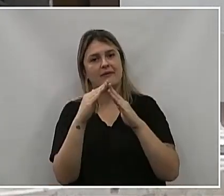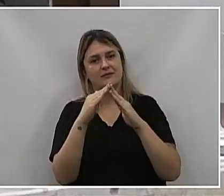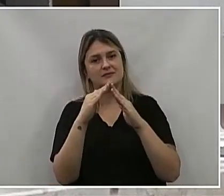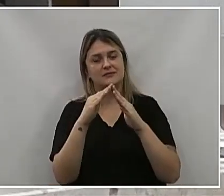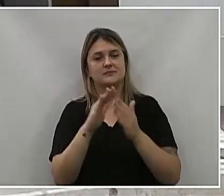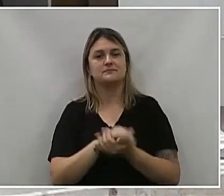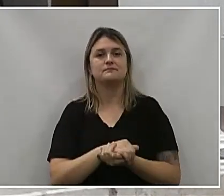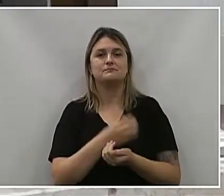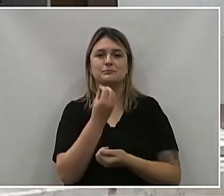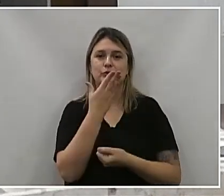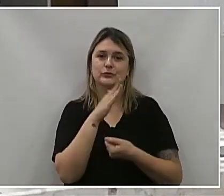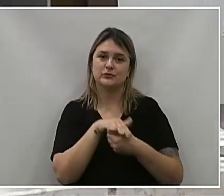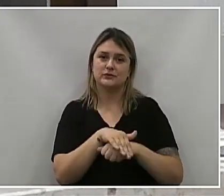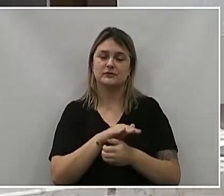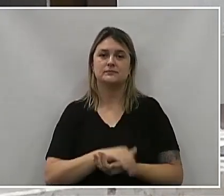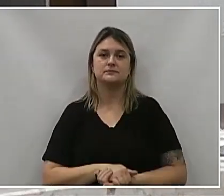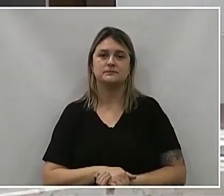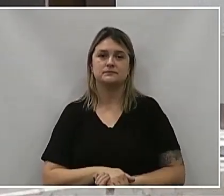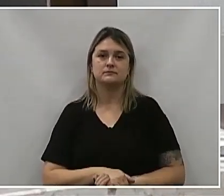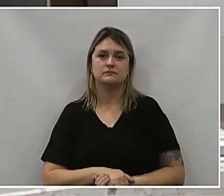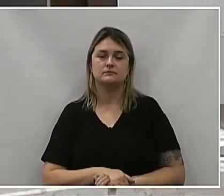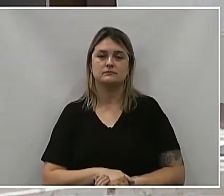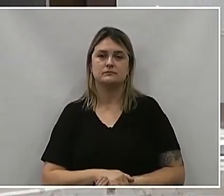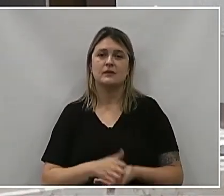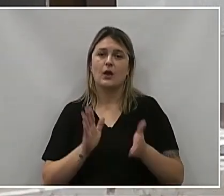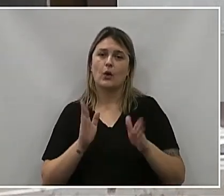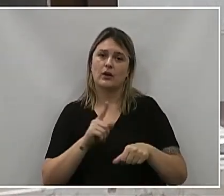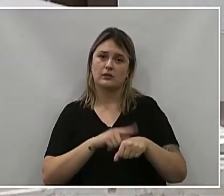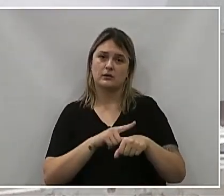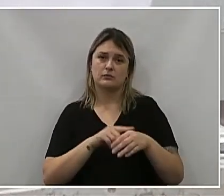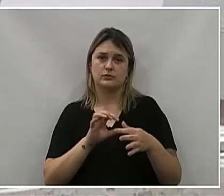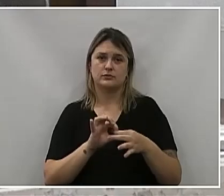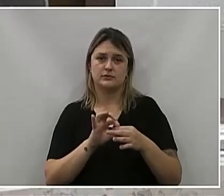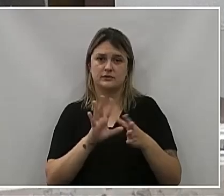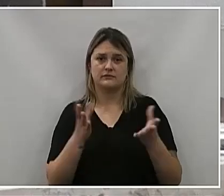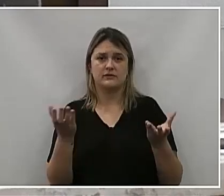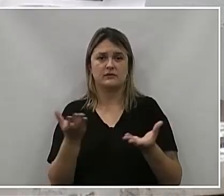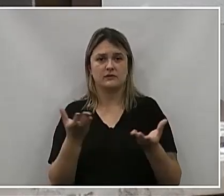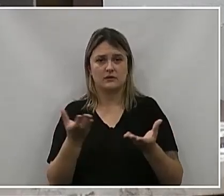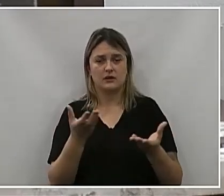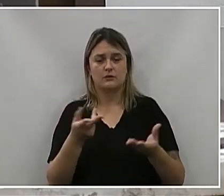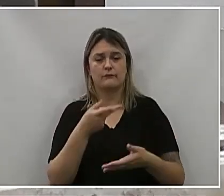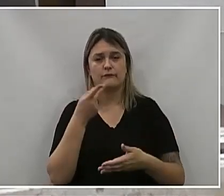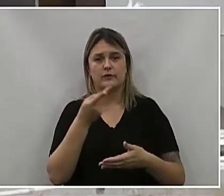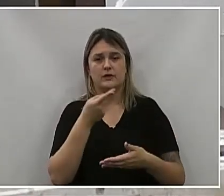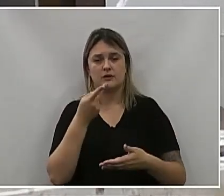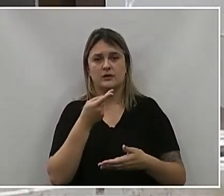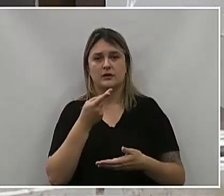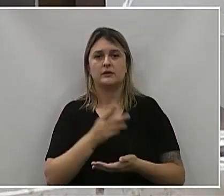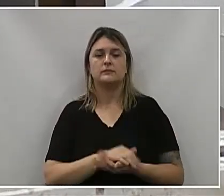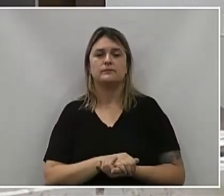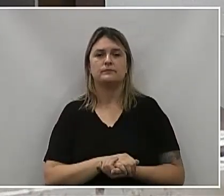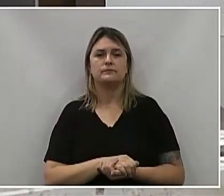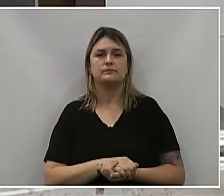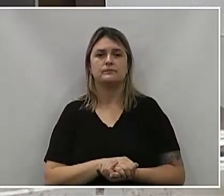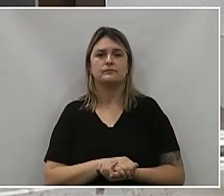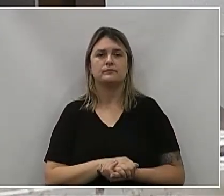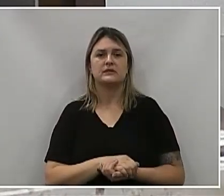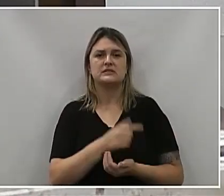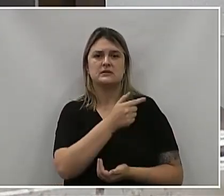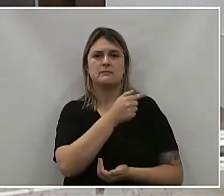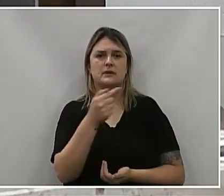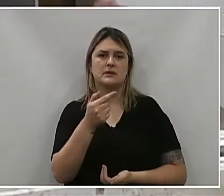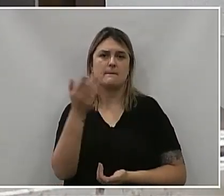redes sociais, meu boa noite. Agora, na hora da palavra livre, eu queria apenas me reportar uma indicação da